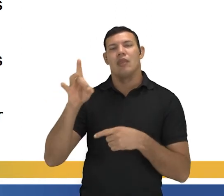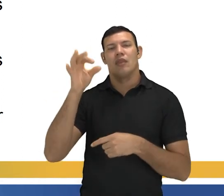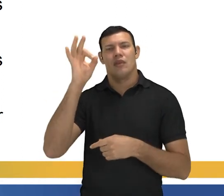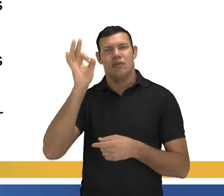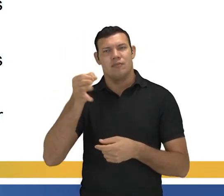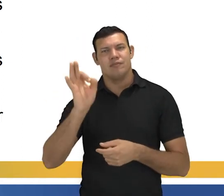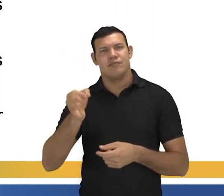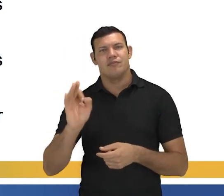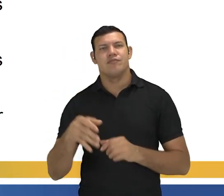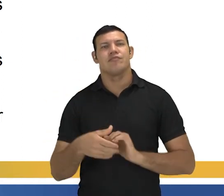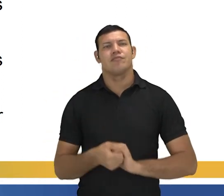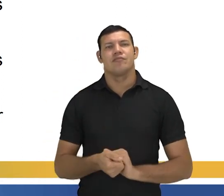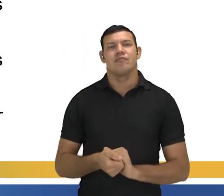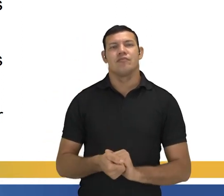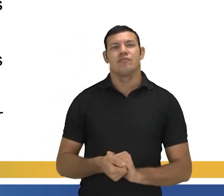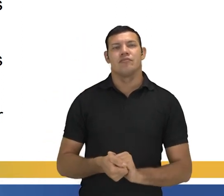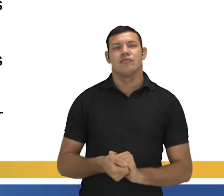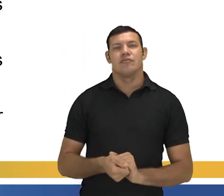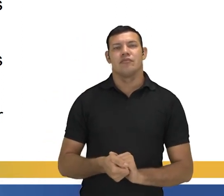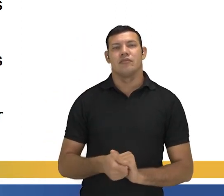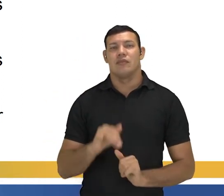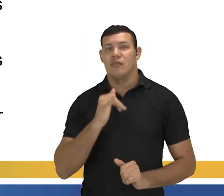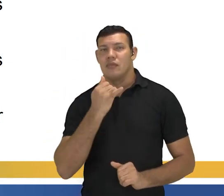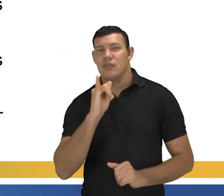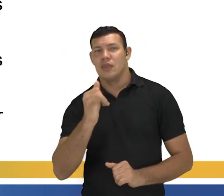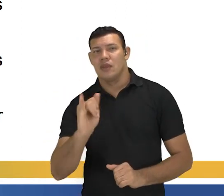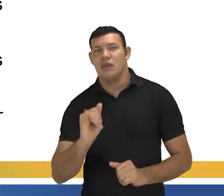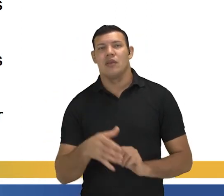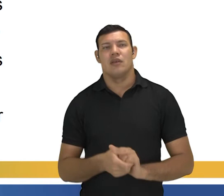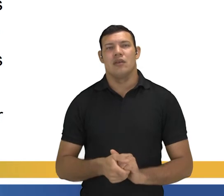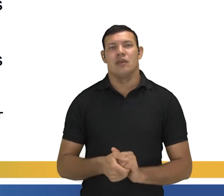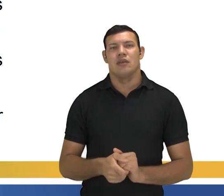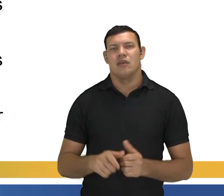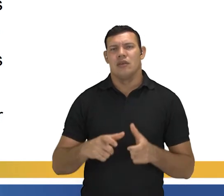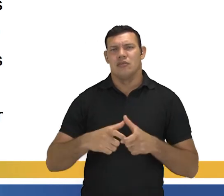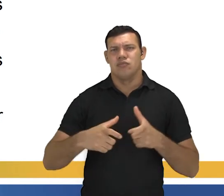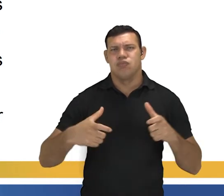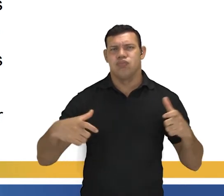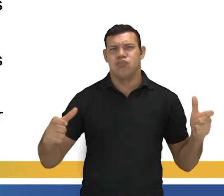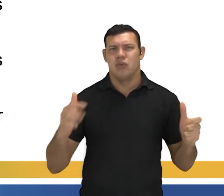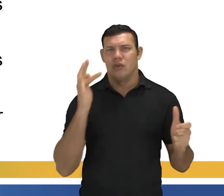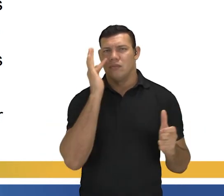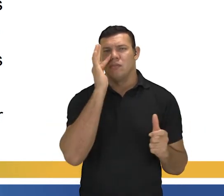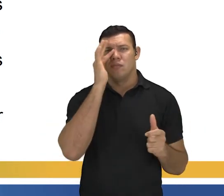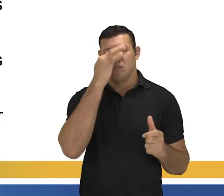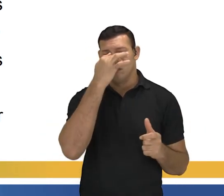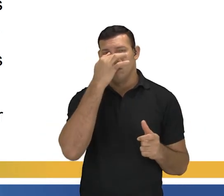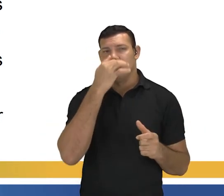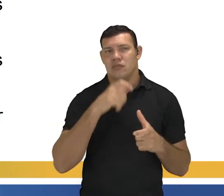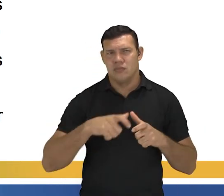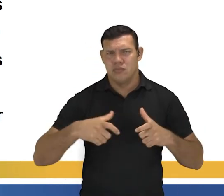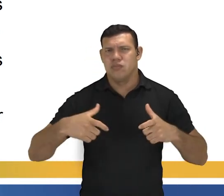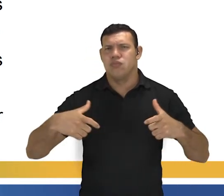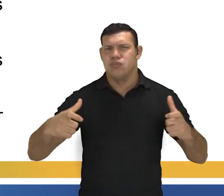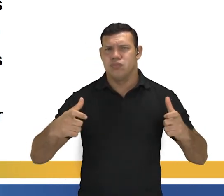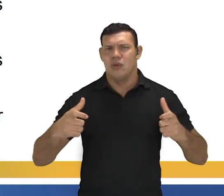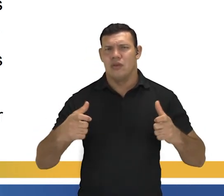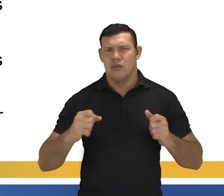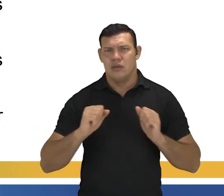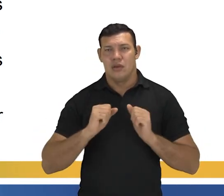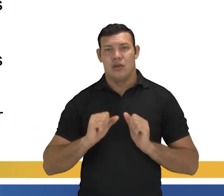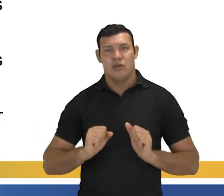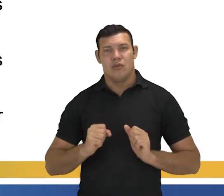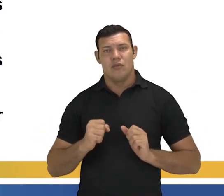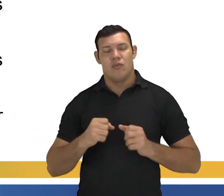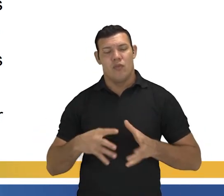A potência elétrica dissipada é maior no resistor de maior resistência. Ok? Então essa é a definição que nós